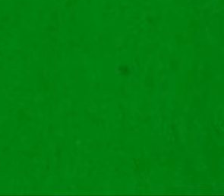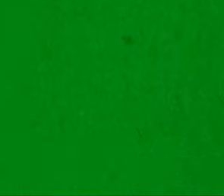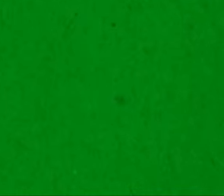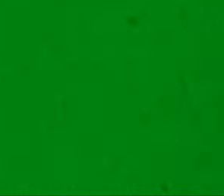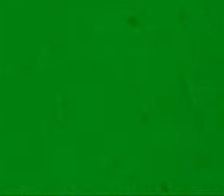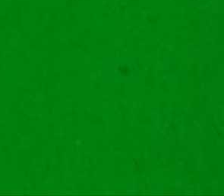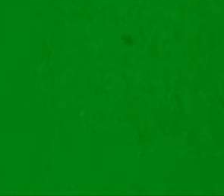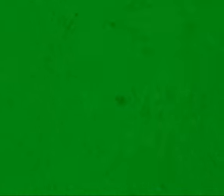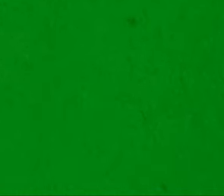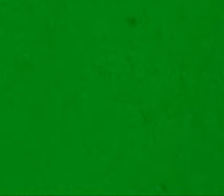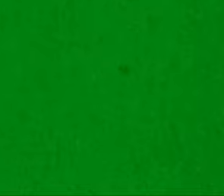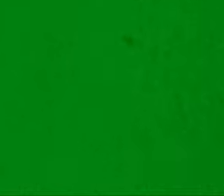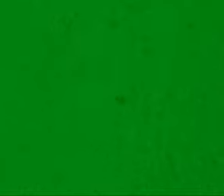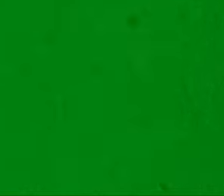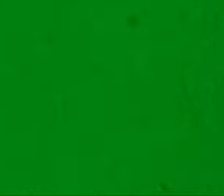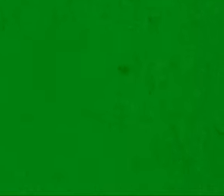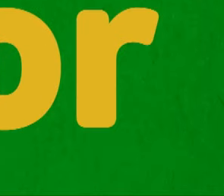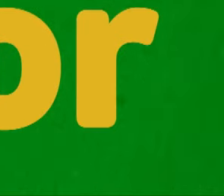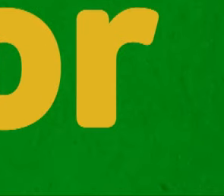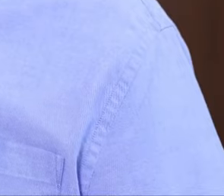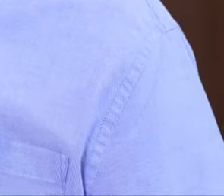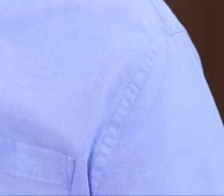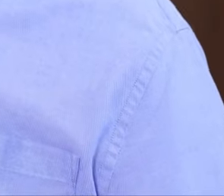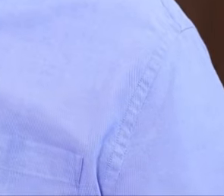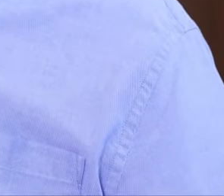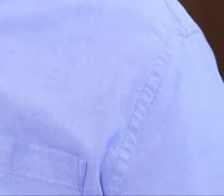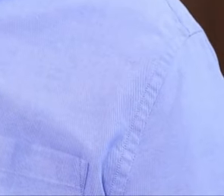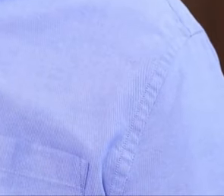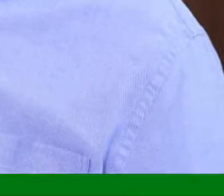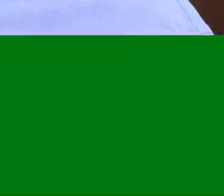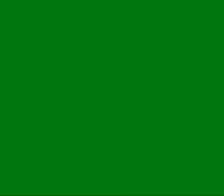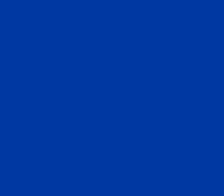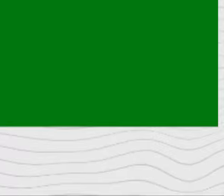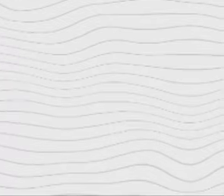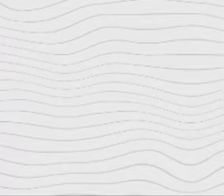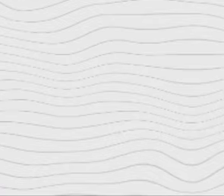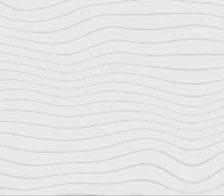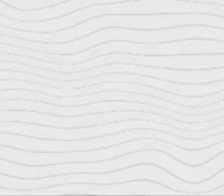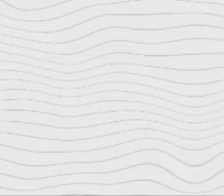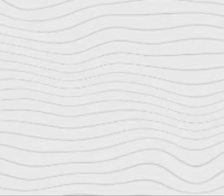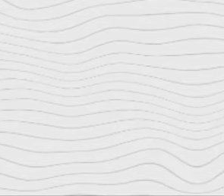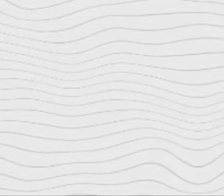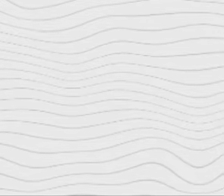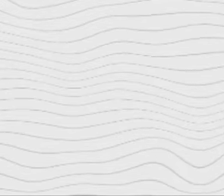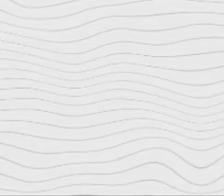Canal Gov, tudo o que você quer de melhor, a verdade.